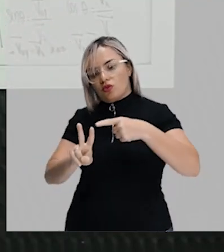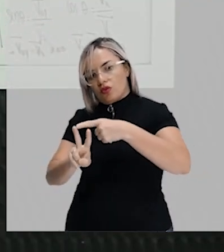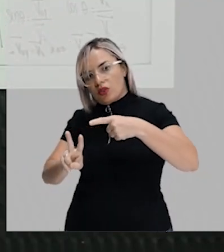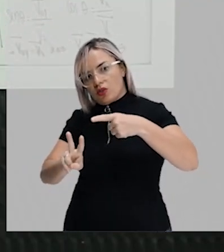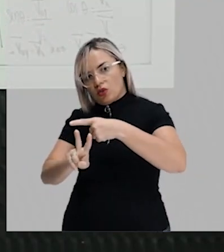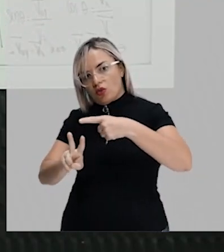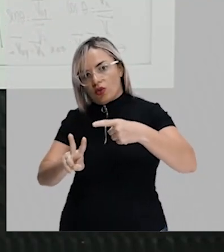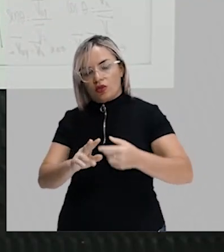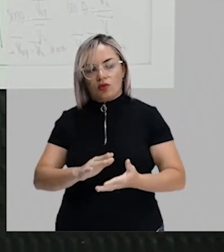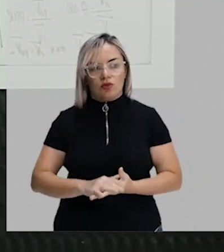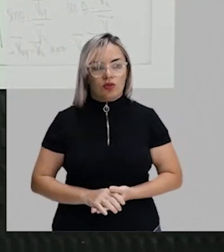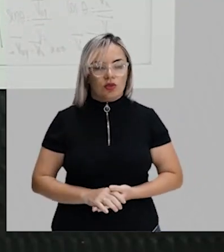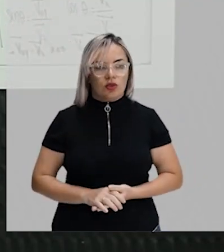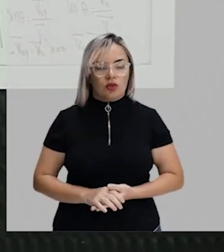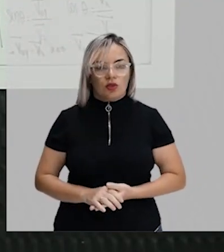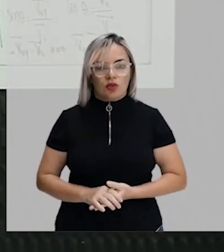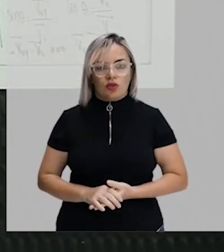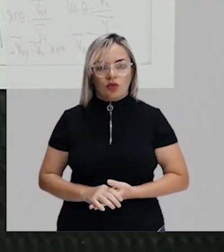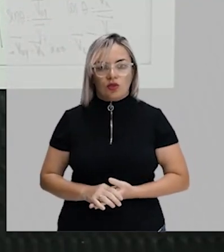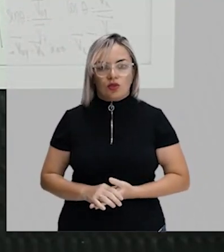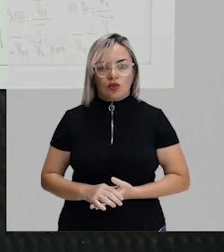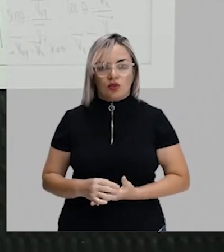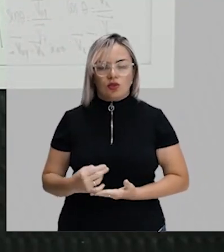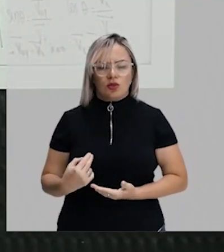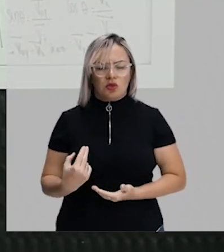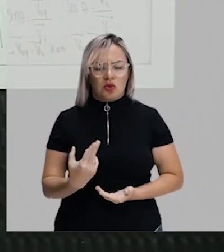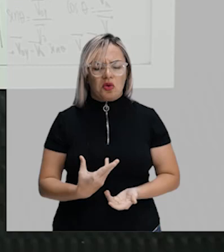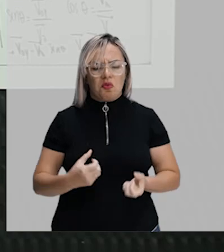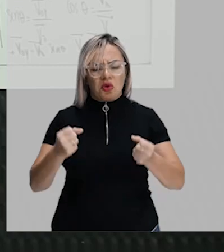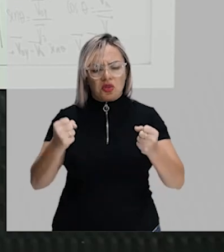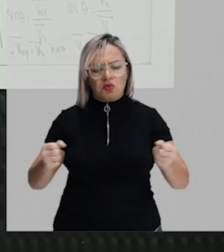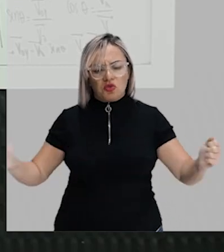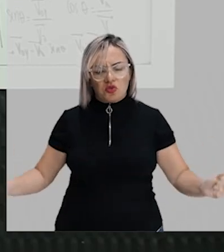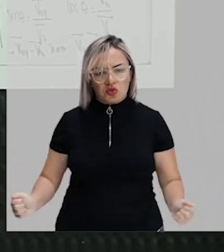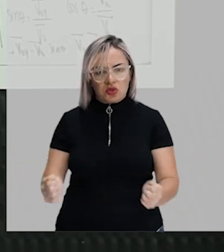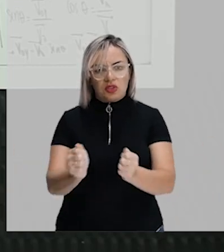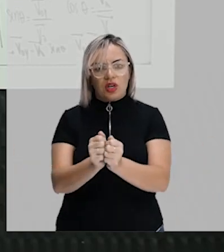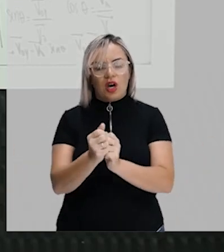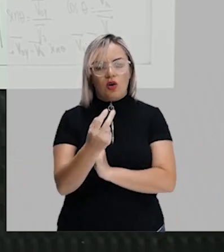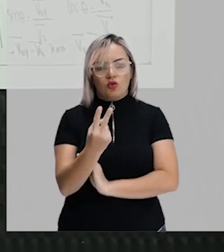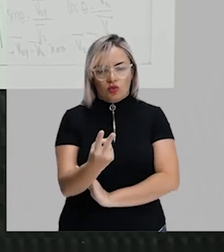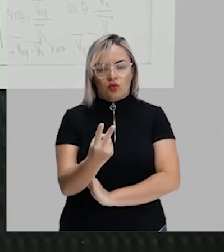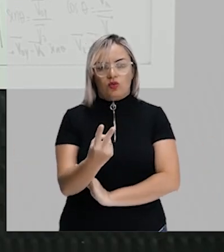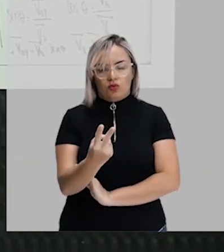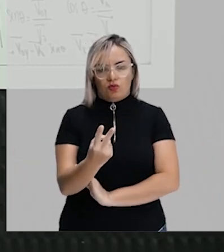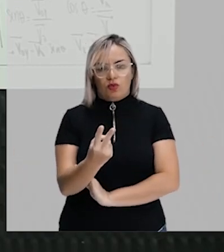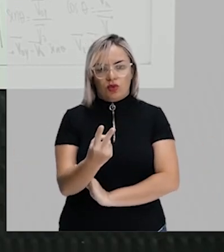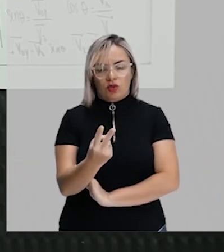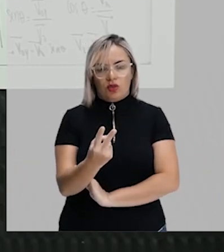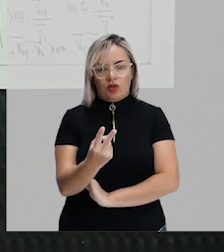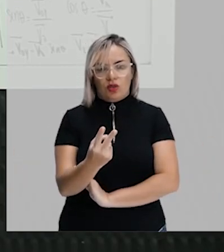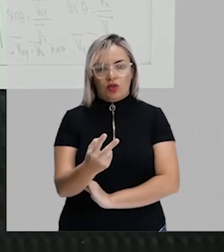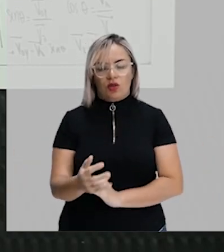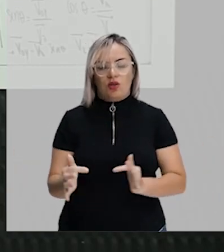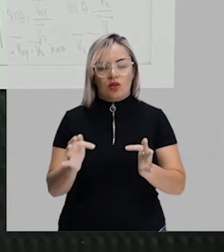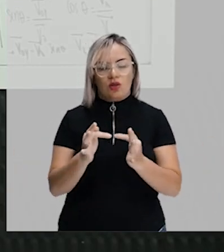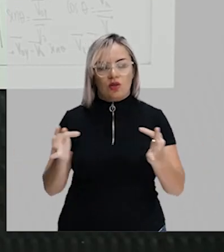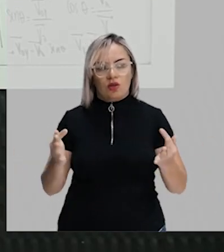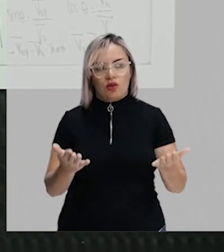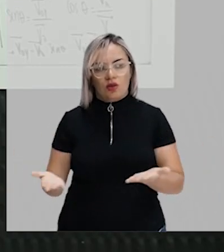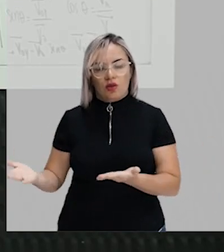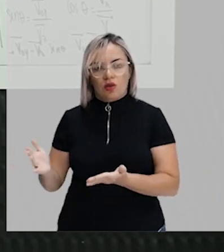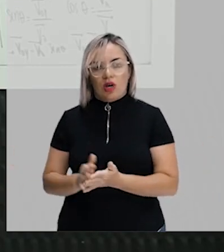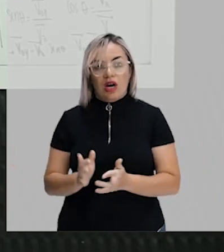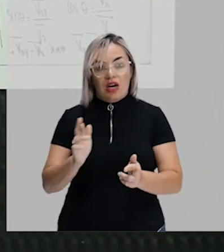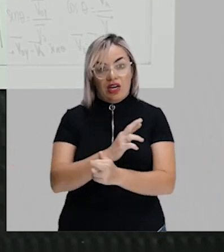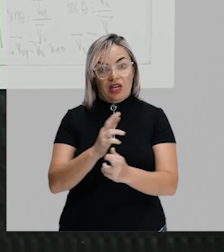ok? A gente também pode juntar os dois, certo? As duas funções. Isso em relação